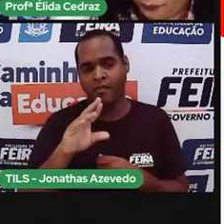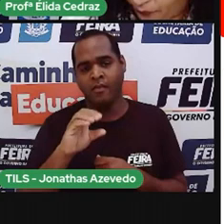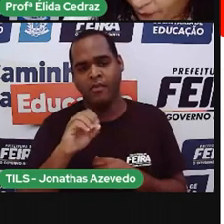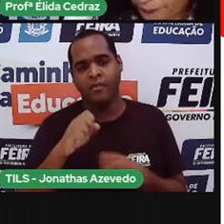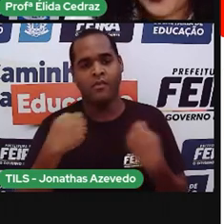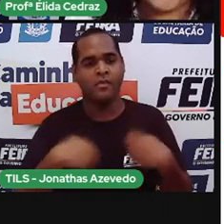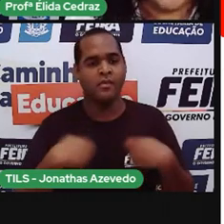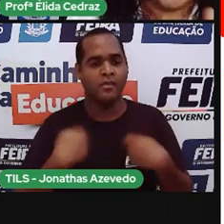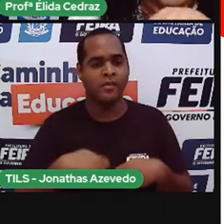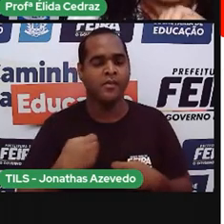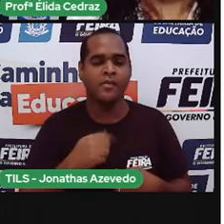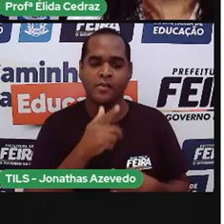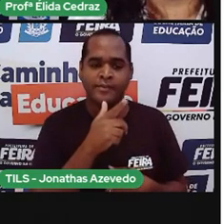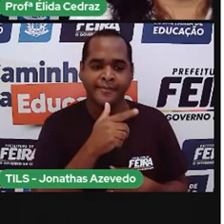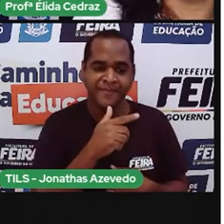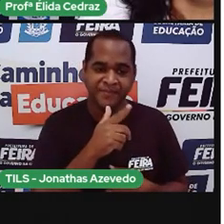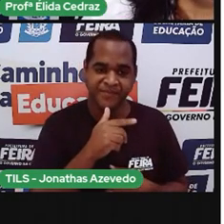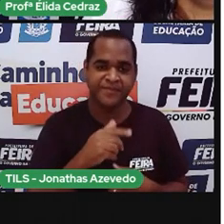de álcool.